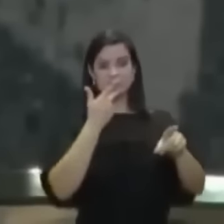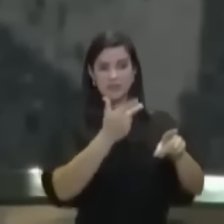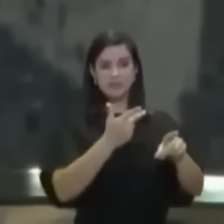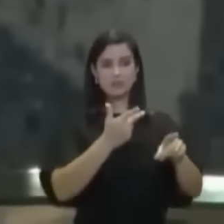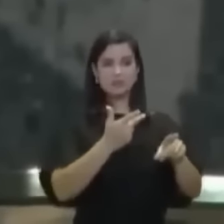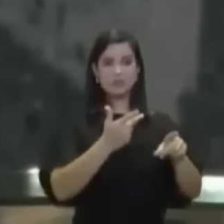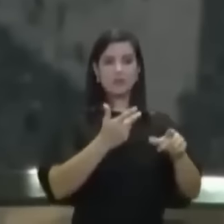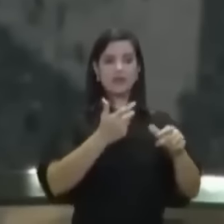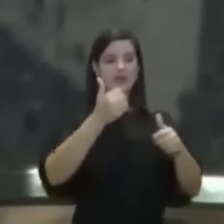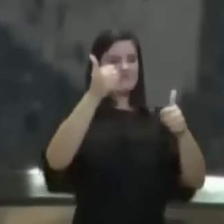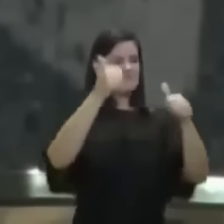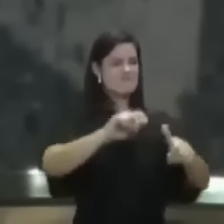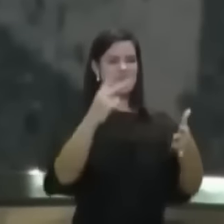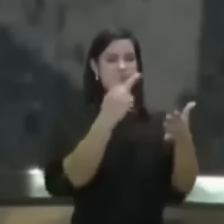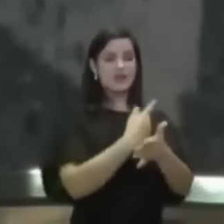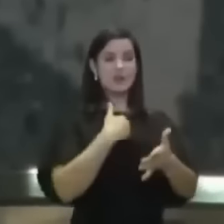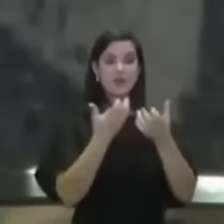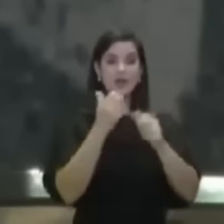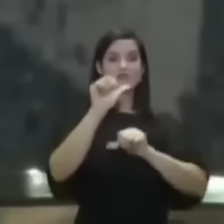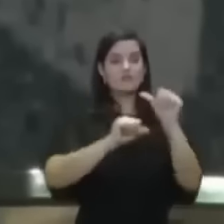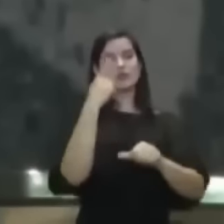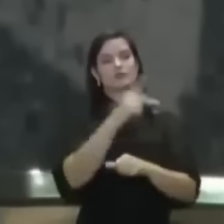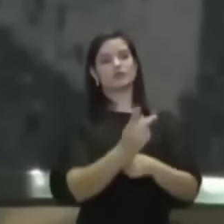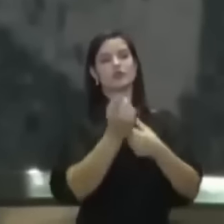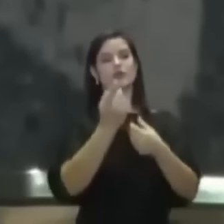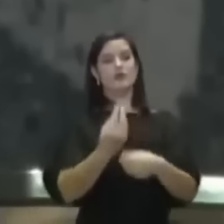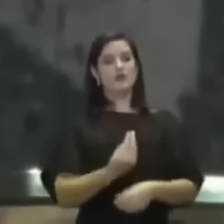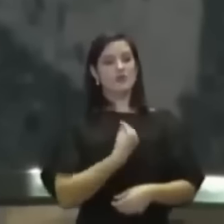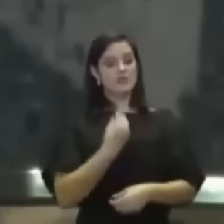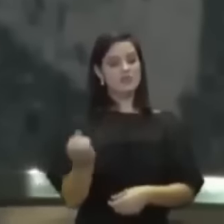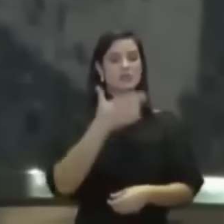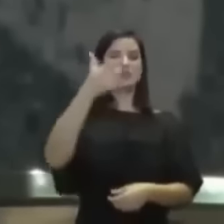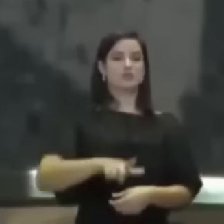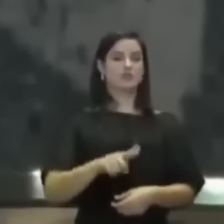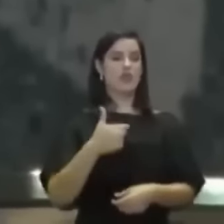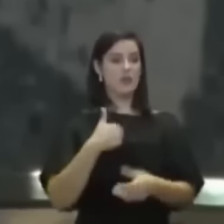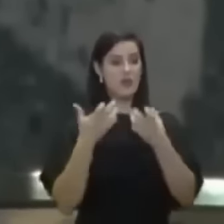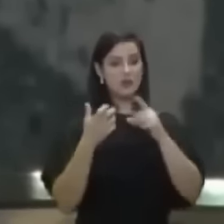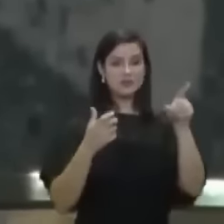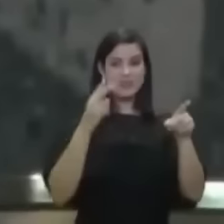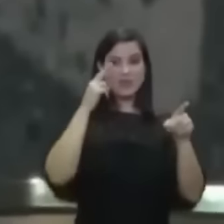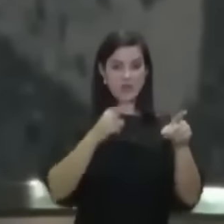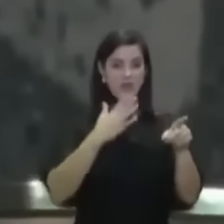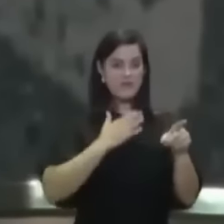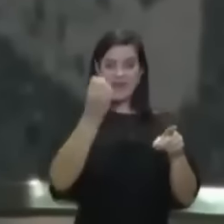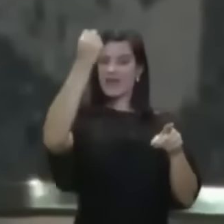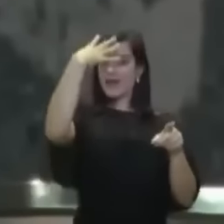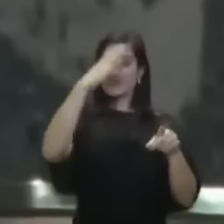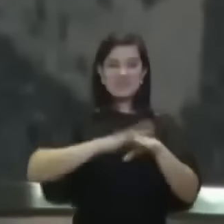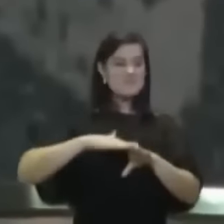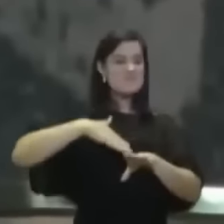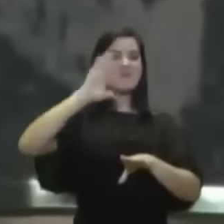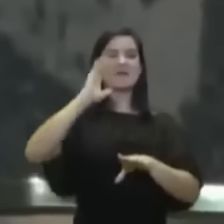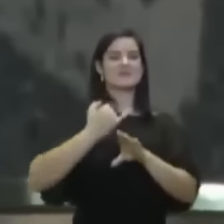a sua vida. Eu quero que você entenda, Pedro, ao ver esse braseiro aqui, que a minha graça é maior do que o seu pecado,